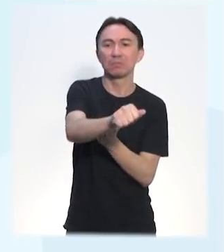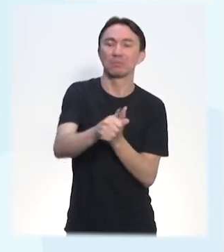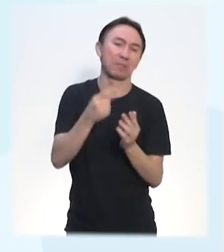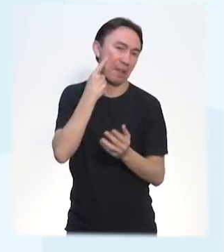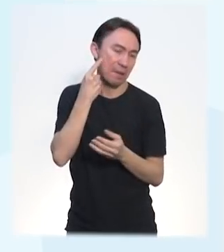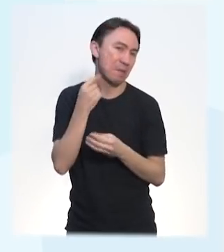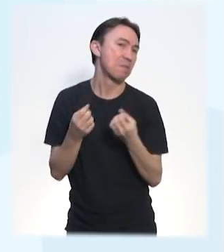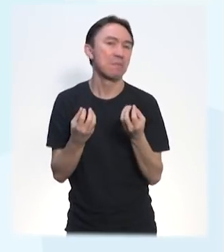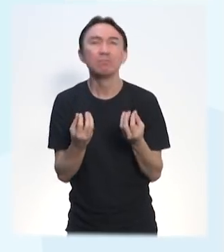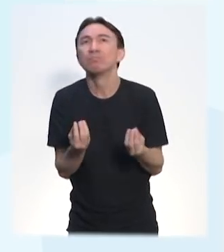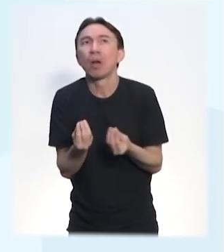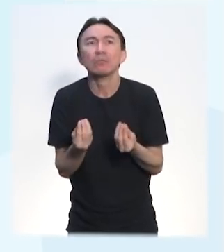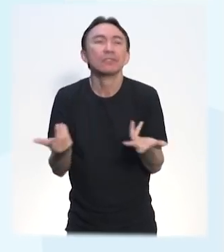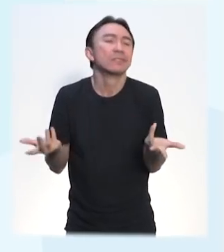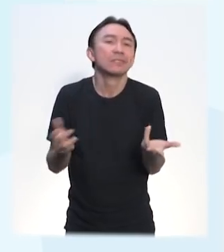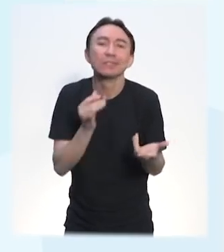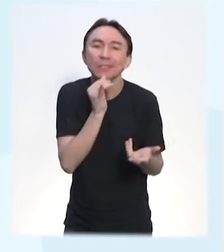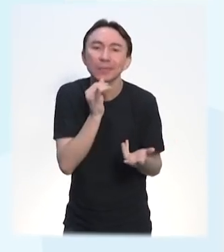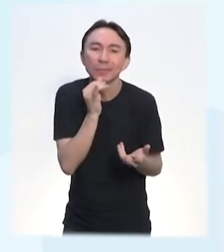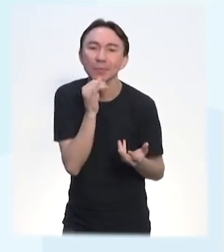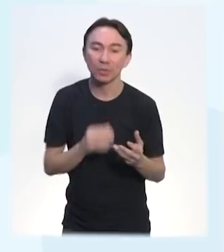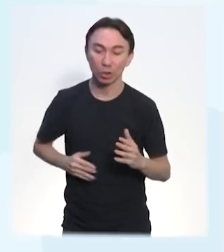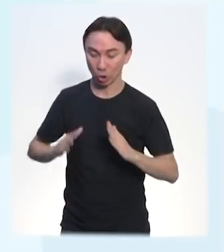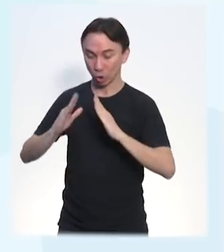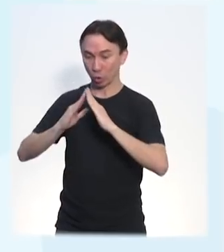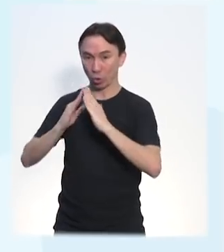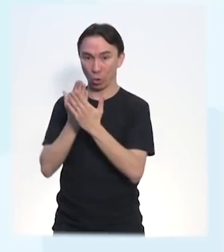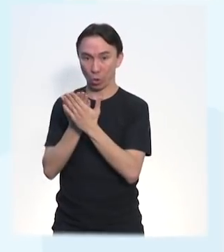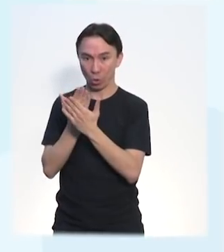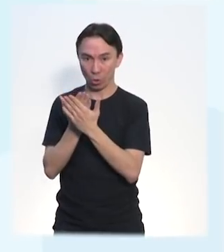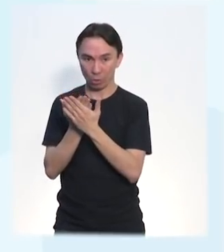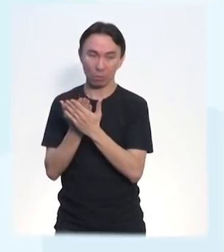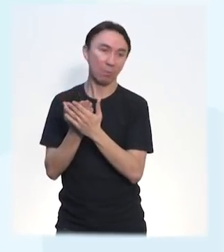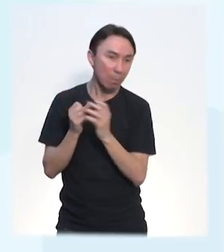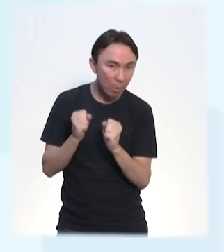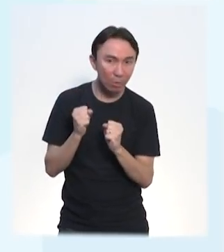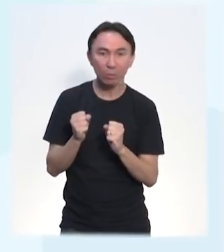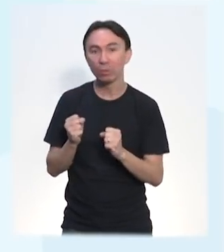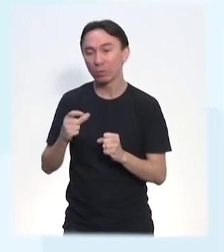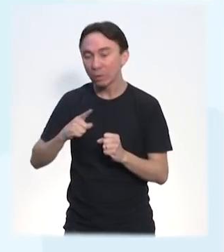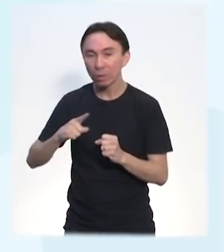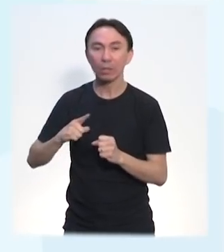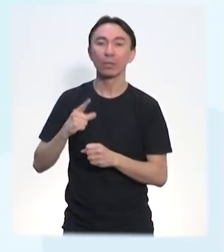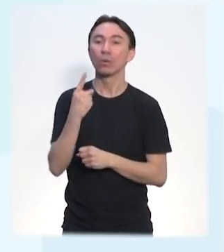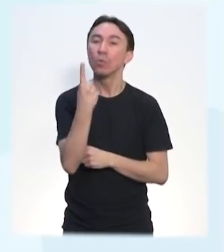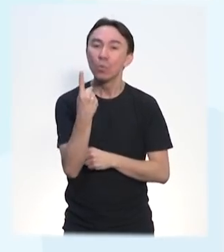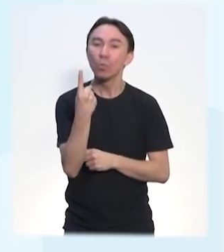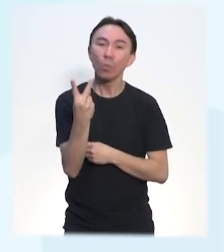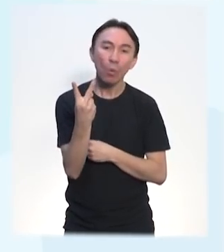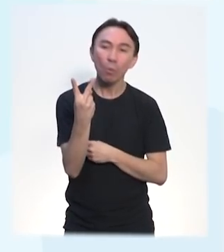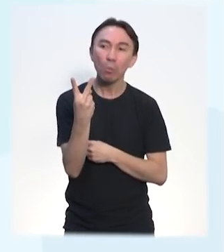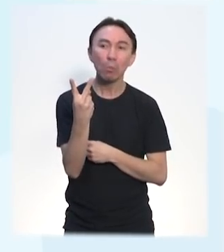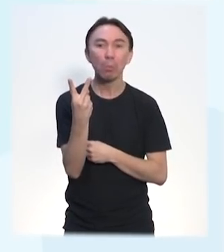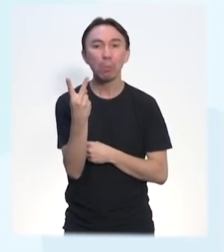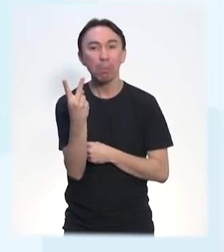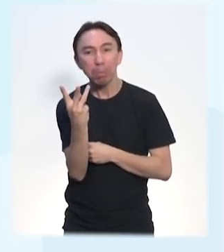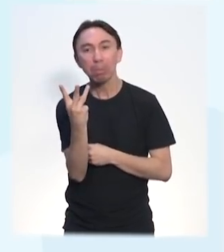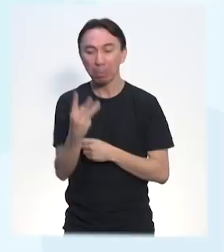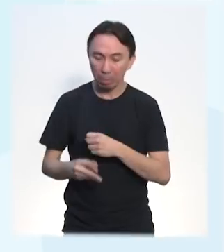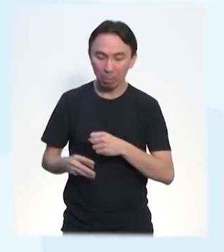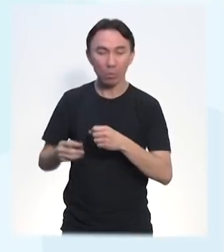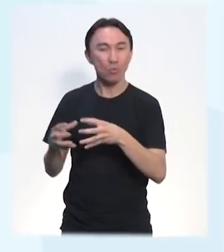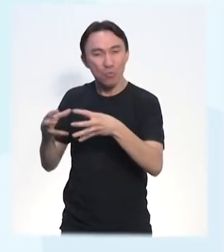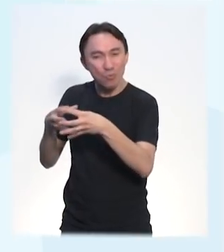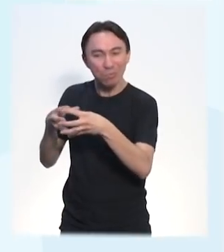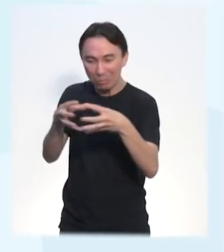por escola. Então, por exemplo, eu posso montar, por exemplo, uma equipe, eu e a Alê seria uma equipe. Mas se não der muito certo, eu posso montar a minha equipe e